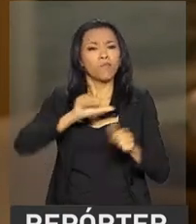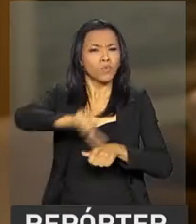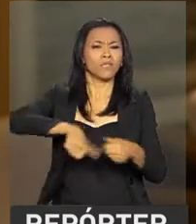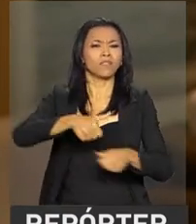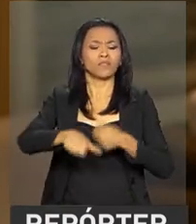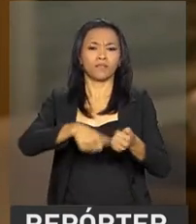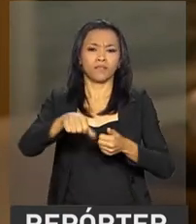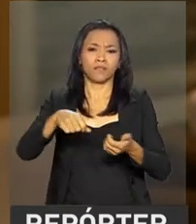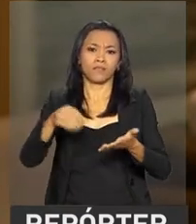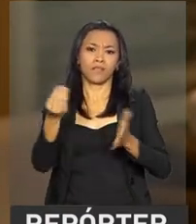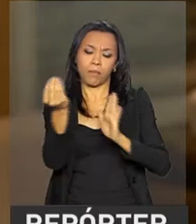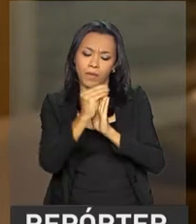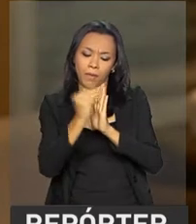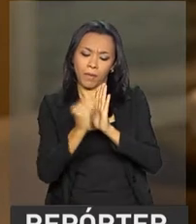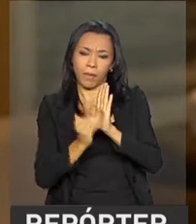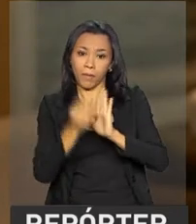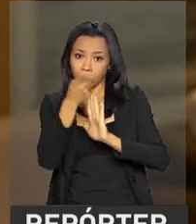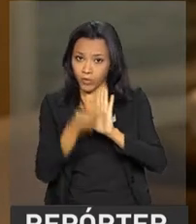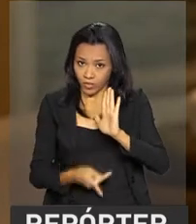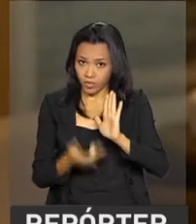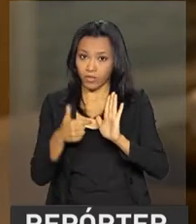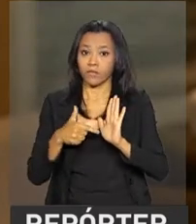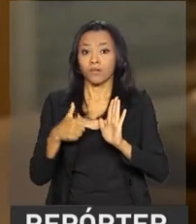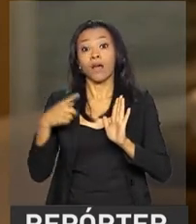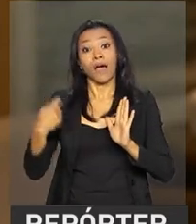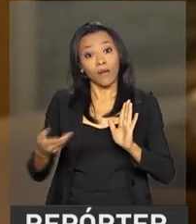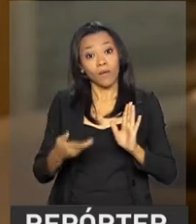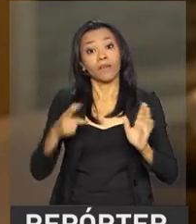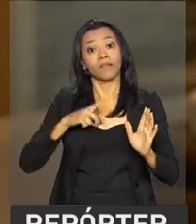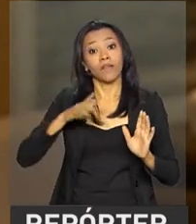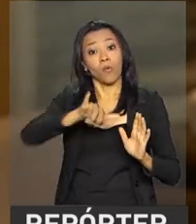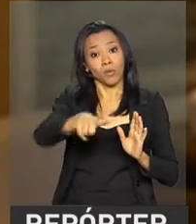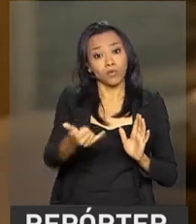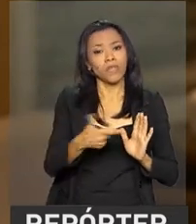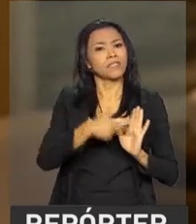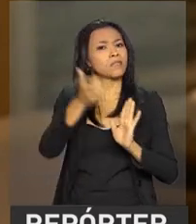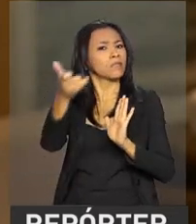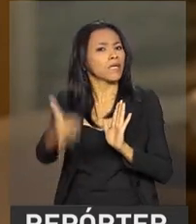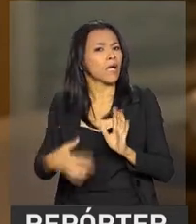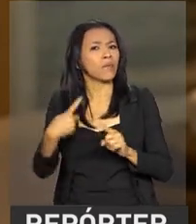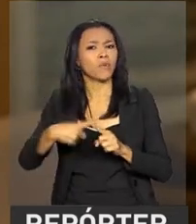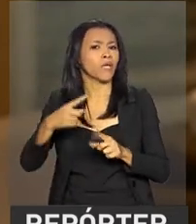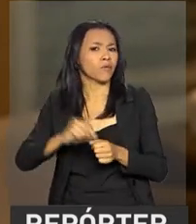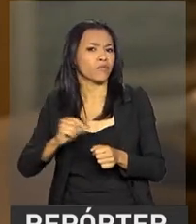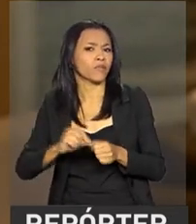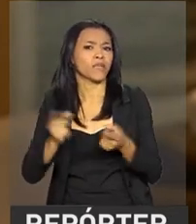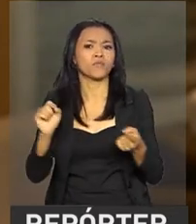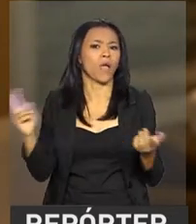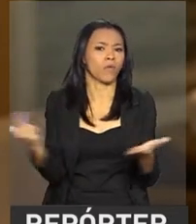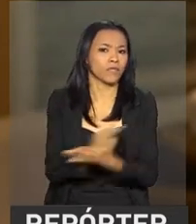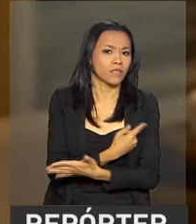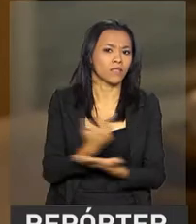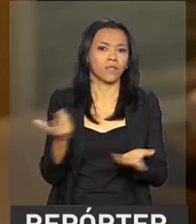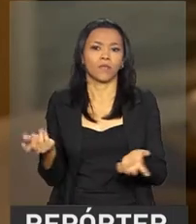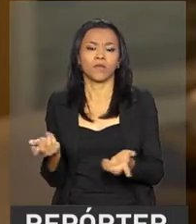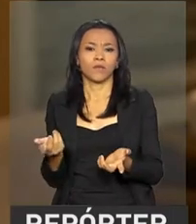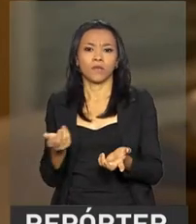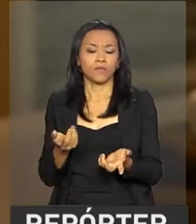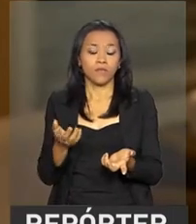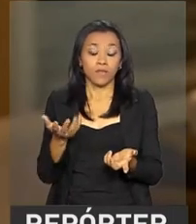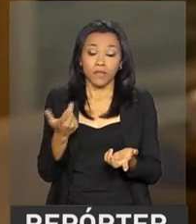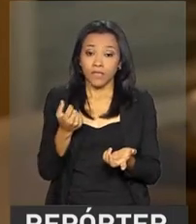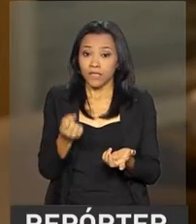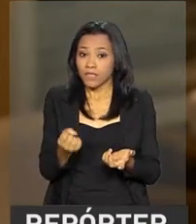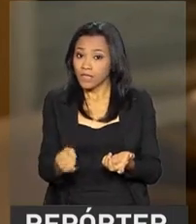simplesmente não não executou agora você tem a chance de explicar por que não fez compensar de outra forma se você